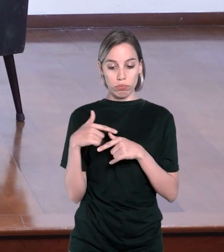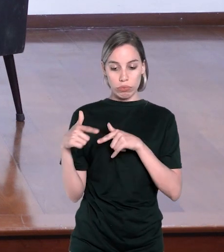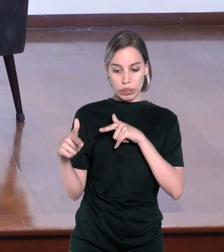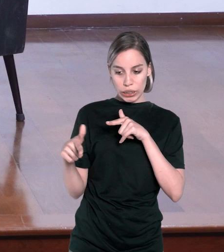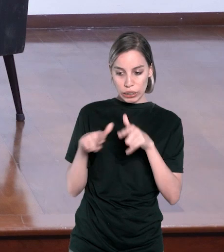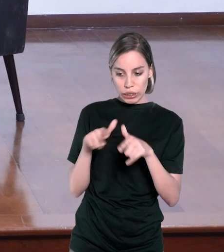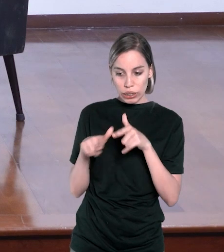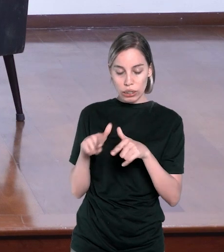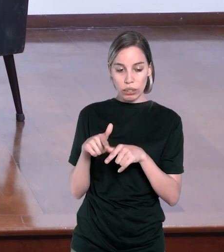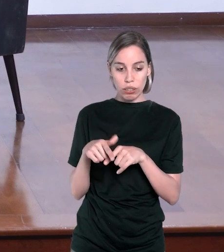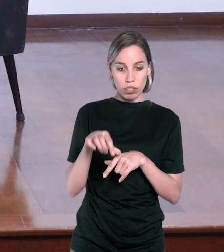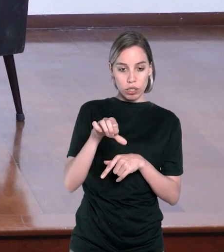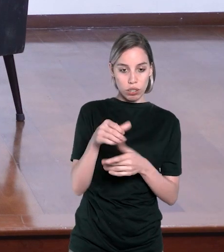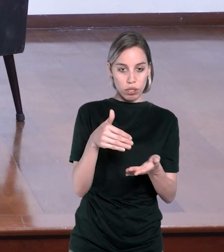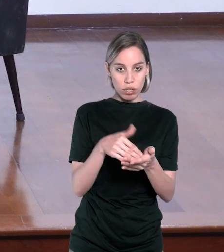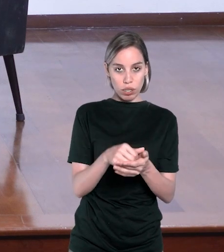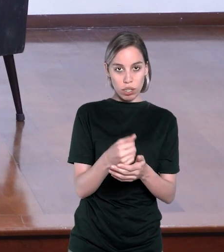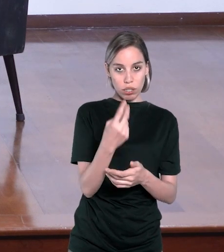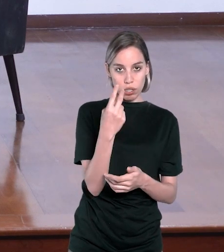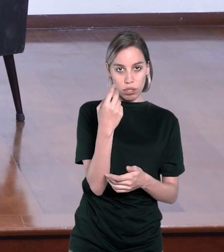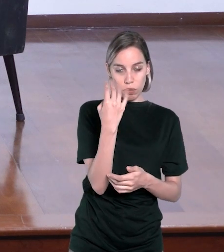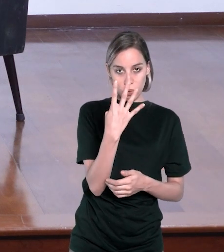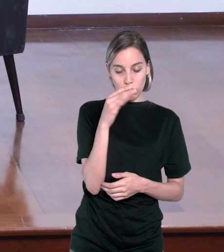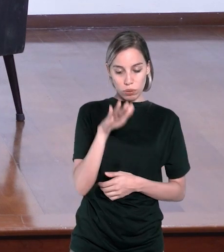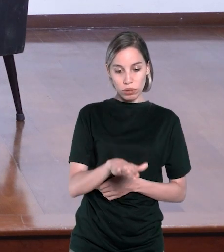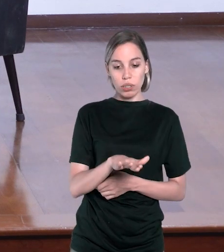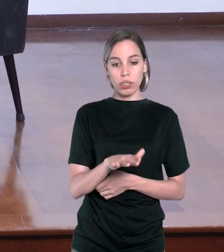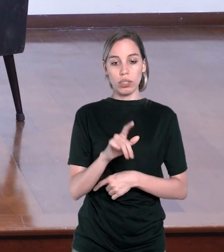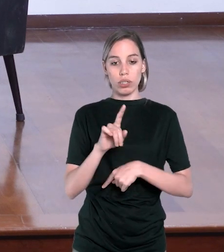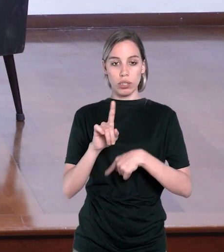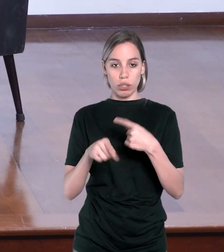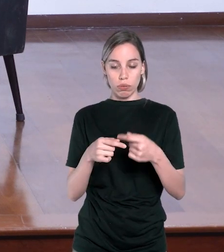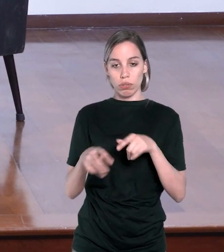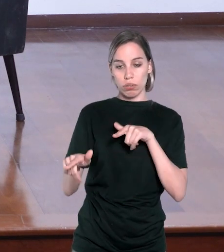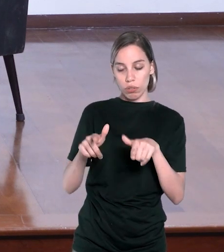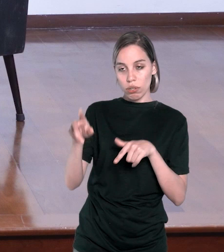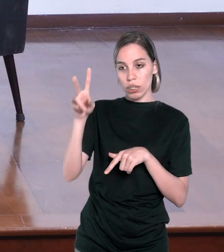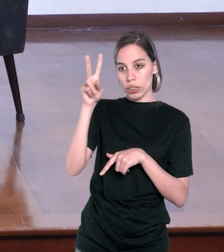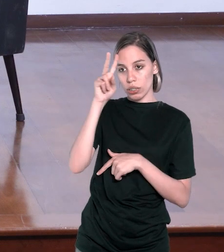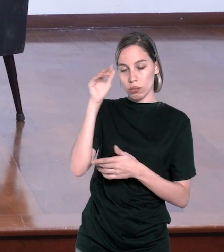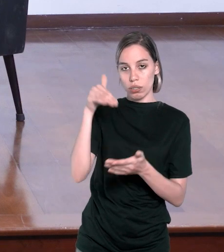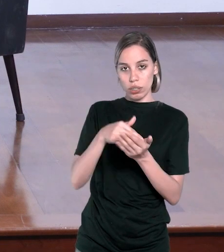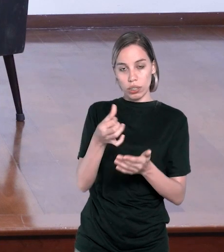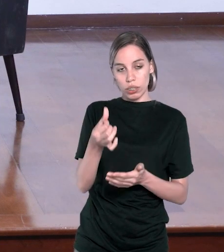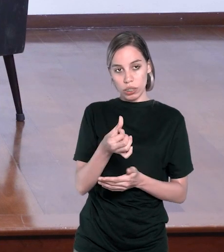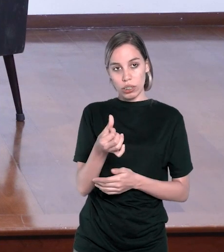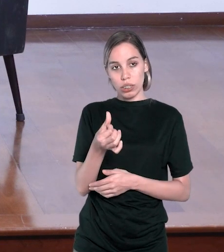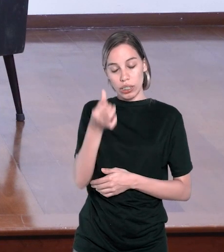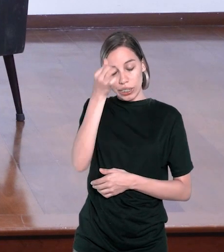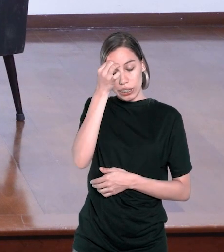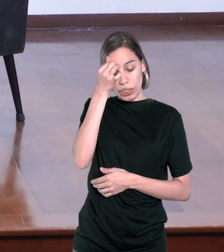tempo não der certo, tudo bem, você tentou, eu acho que eu poderia morrer mais tranquila. Mas sim, foi um